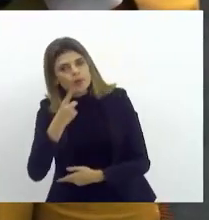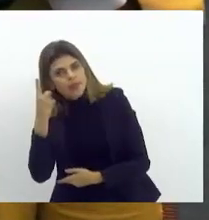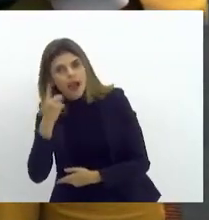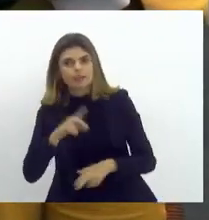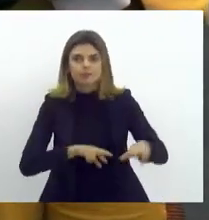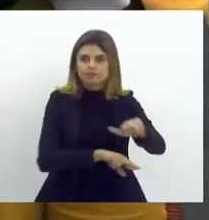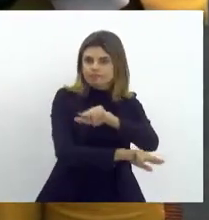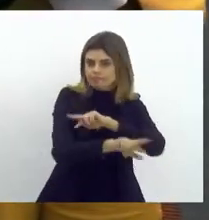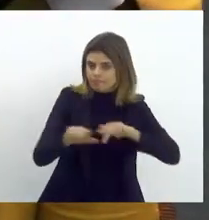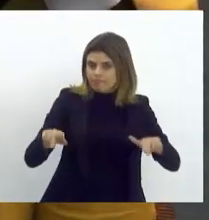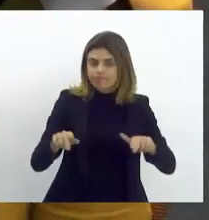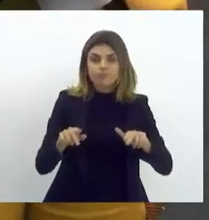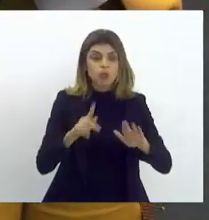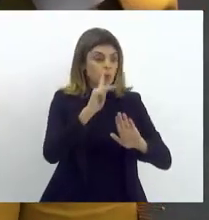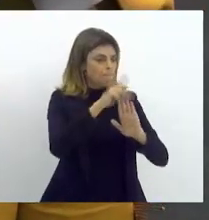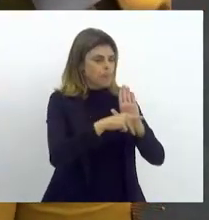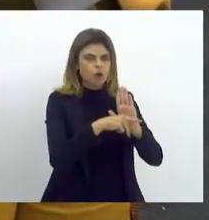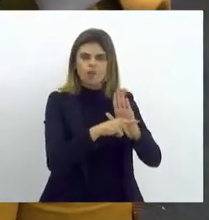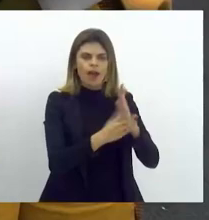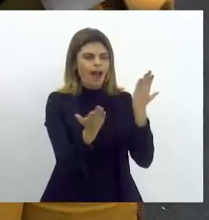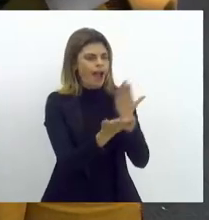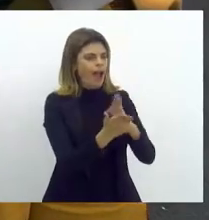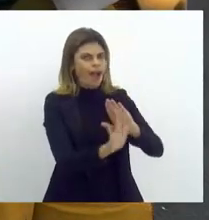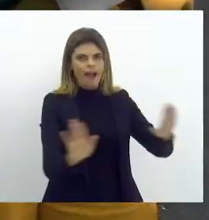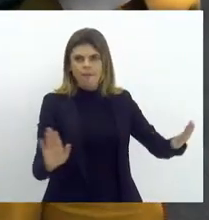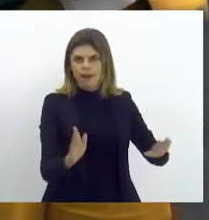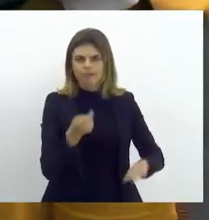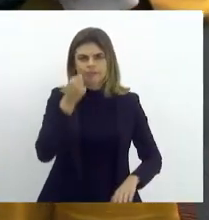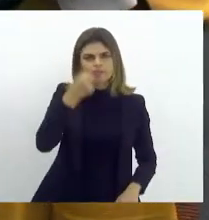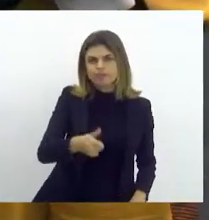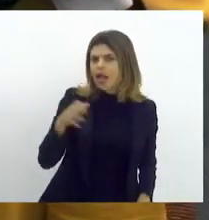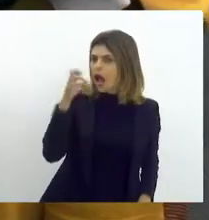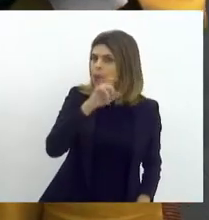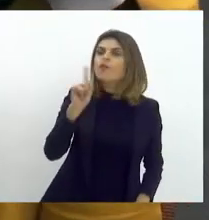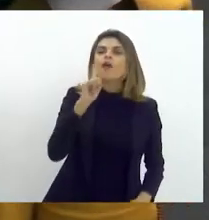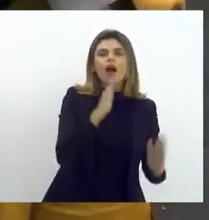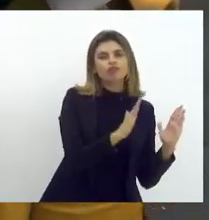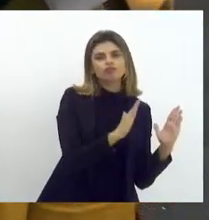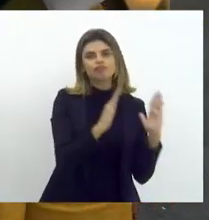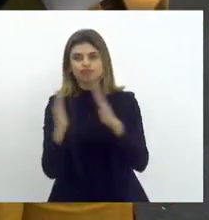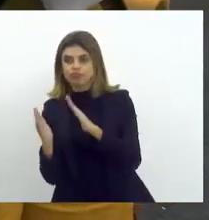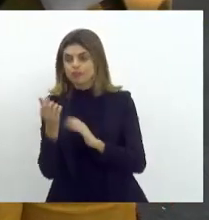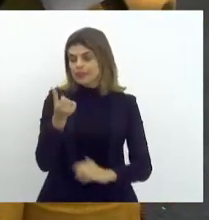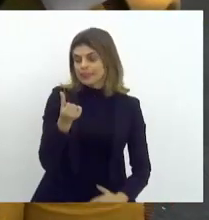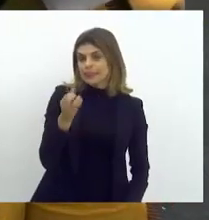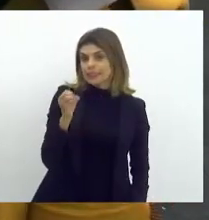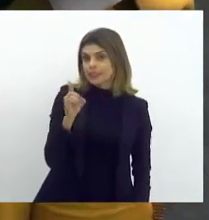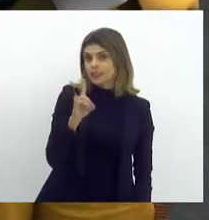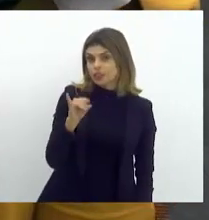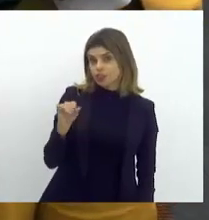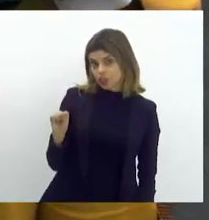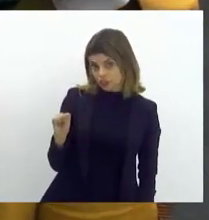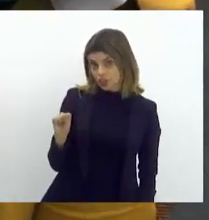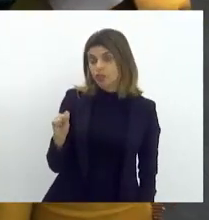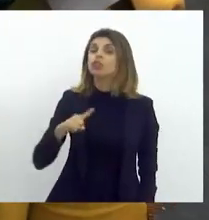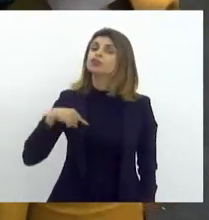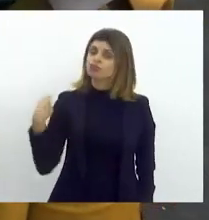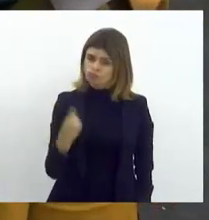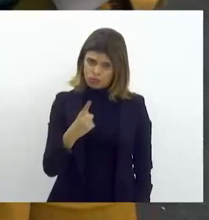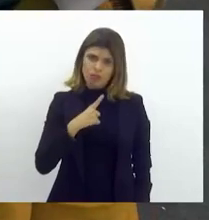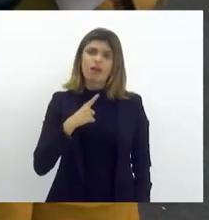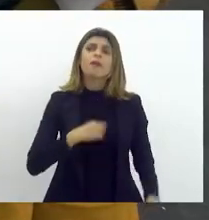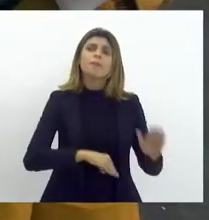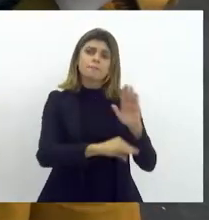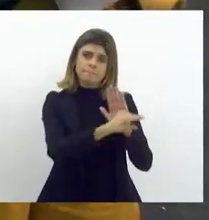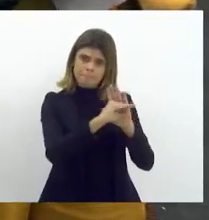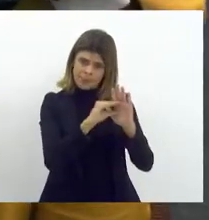o supera não vai acabar de forma repentina vai ser prorrogado por mais 60 dias a gente tem emenda